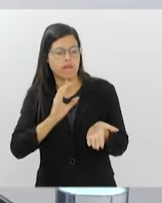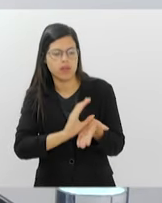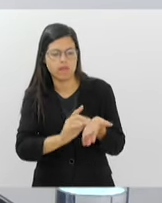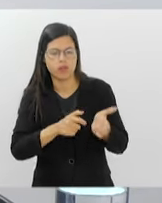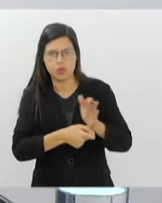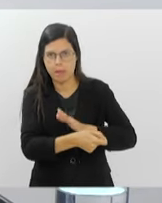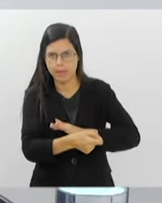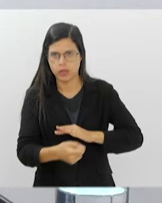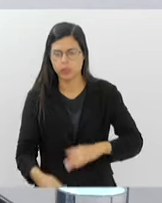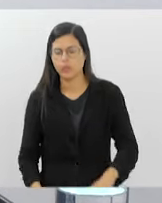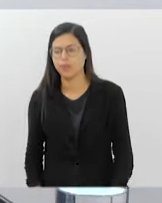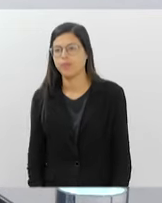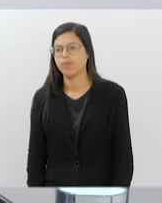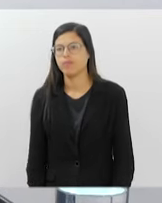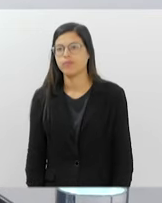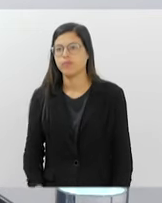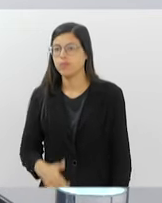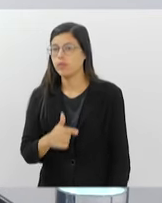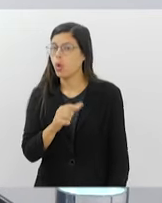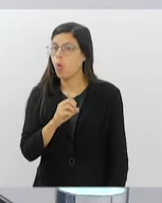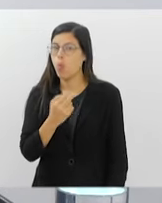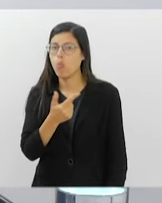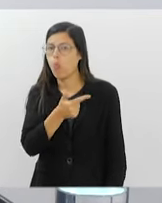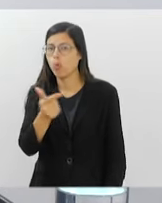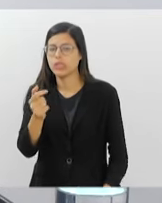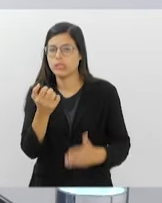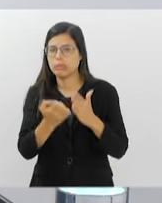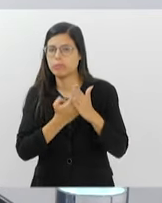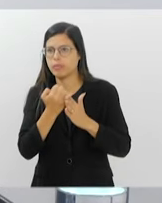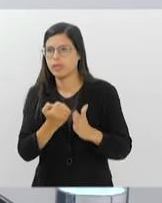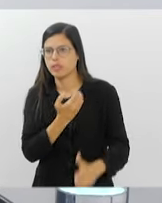evento ou de qualquer outra empresa pública